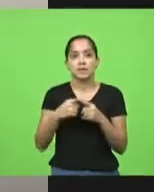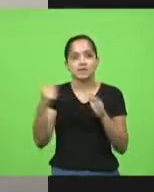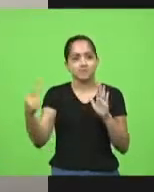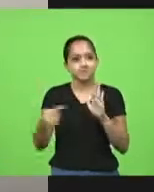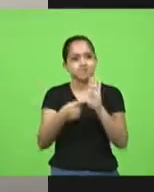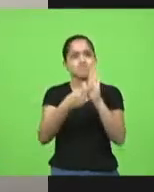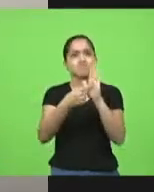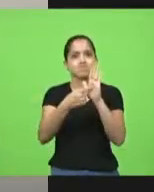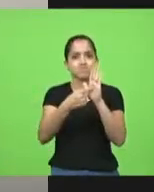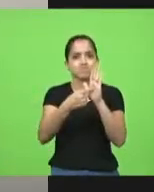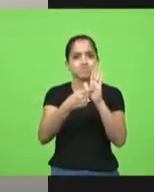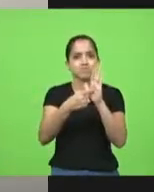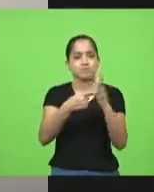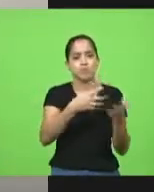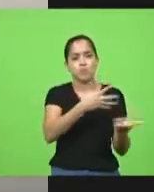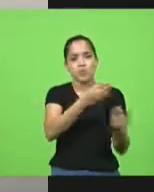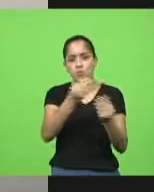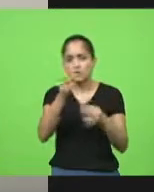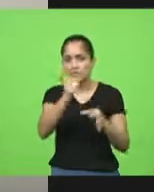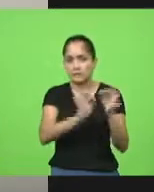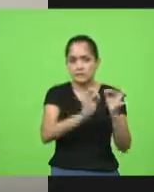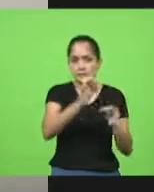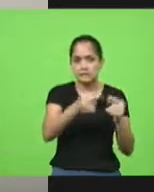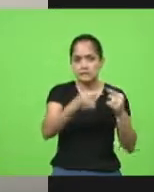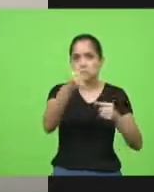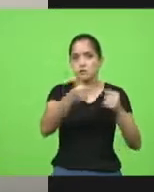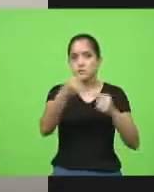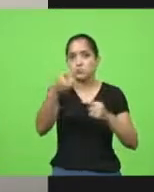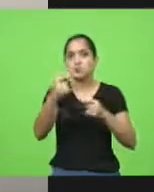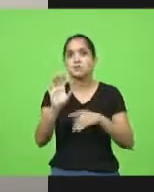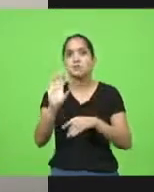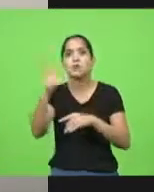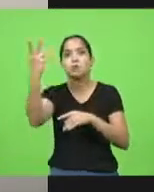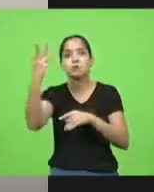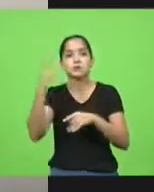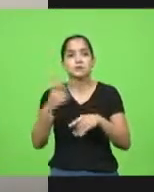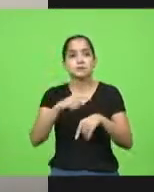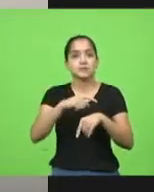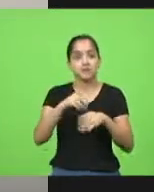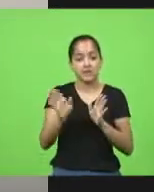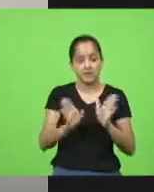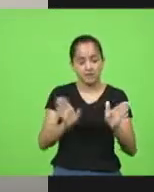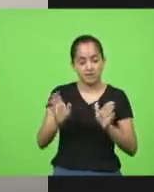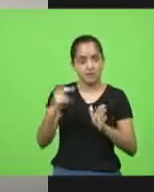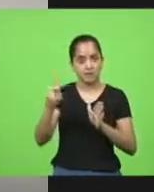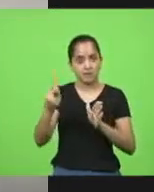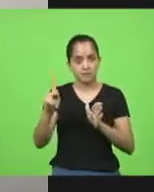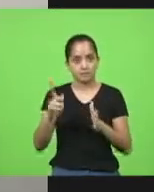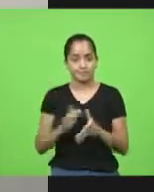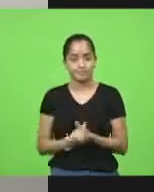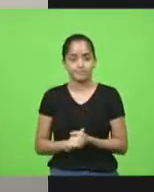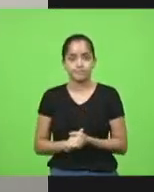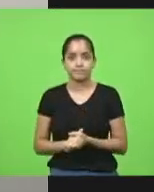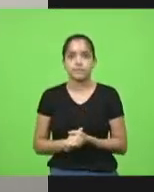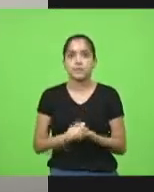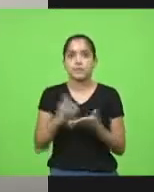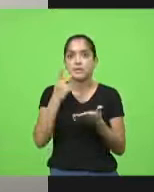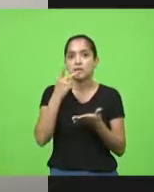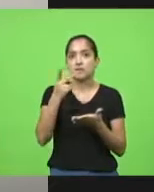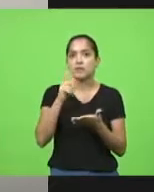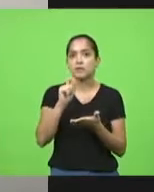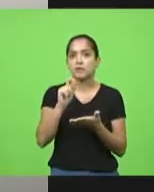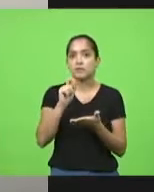de inúmeras injustiças que aconteciam no seu tempo, na sua época, em seu país. E dizia ele,